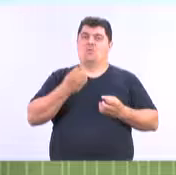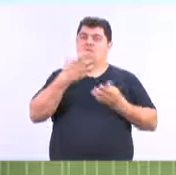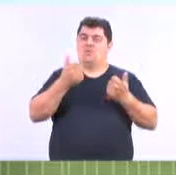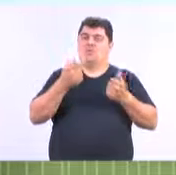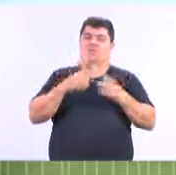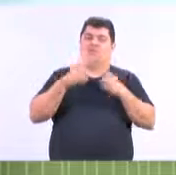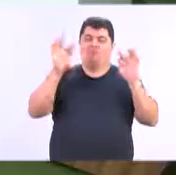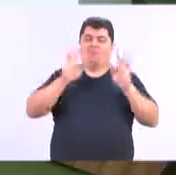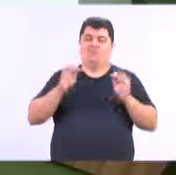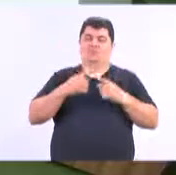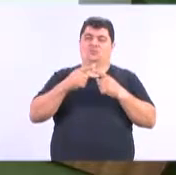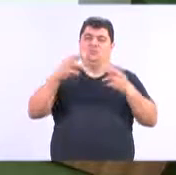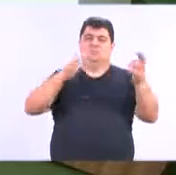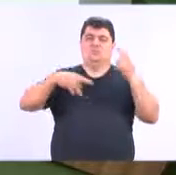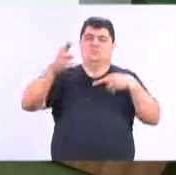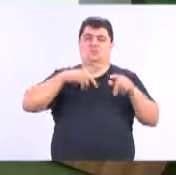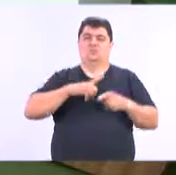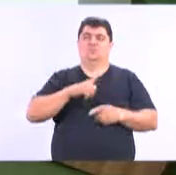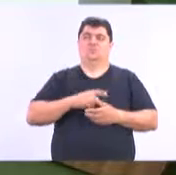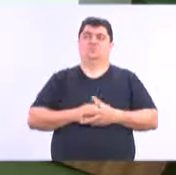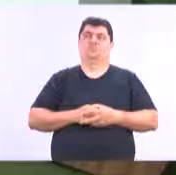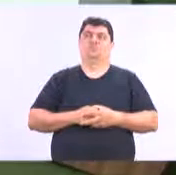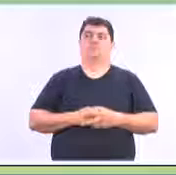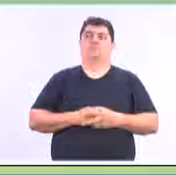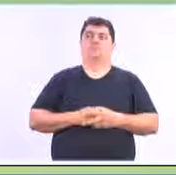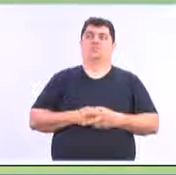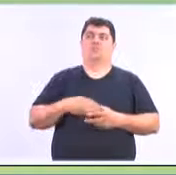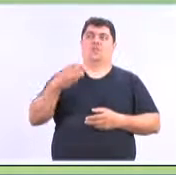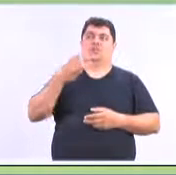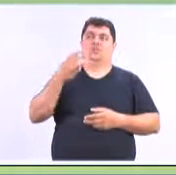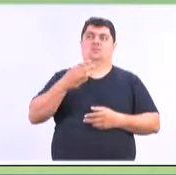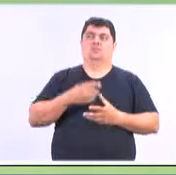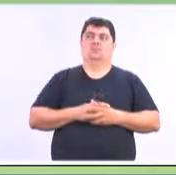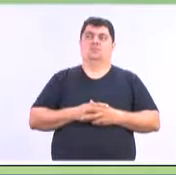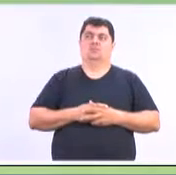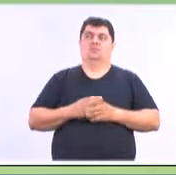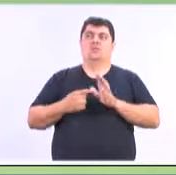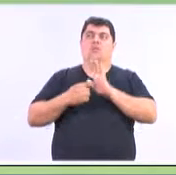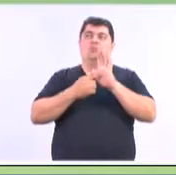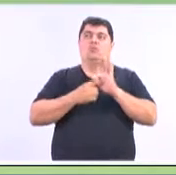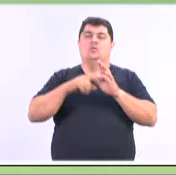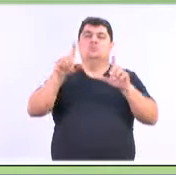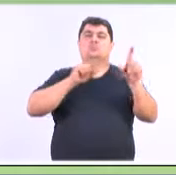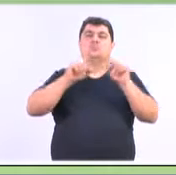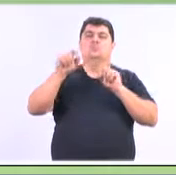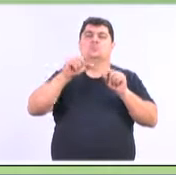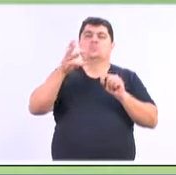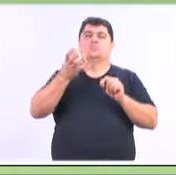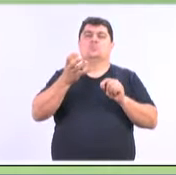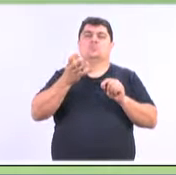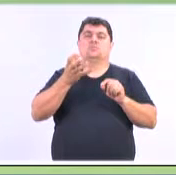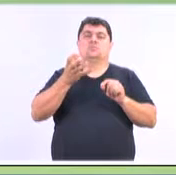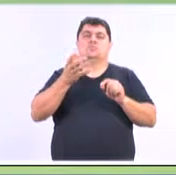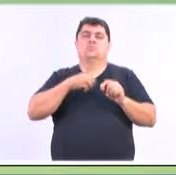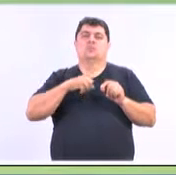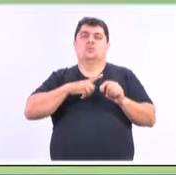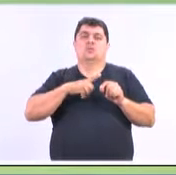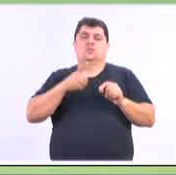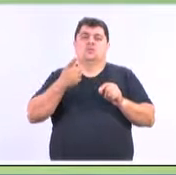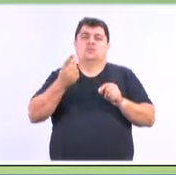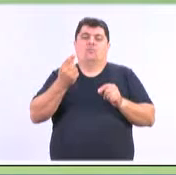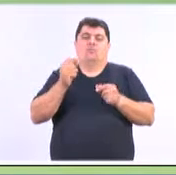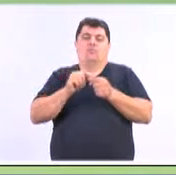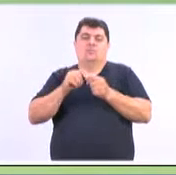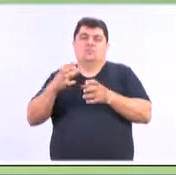gente mais feliz aqui no resultado. Questão 3. Identifique a opção que nos remete ao cálculo do